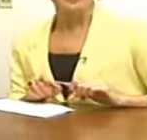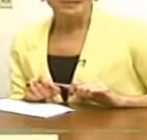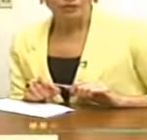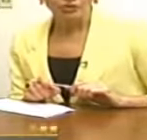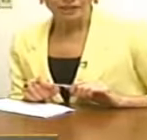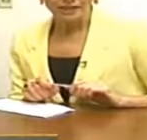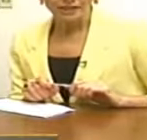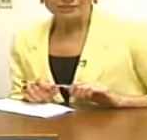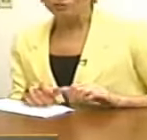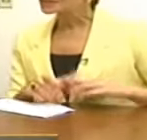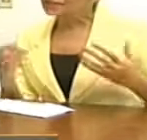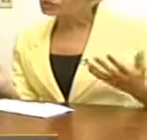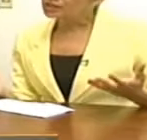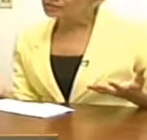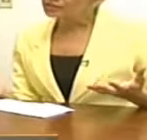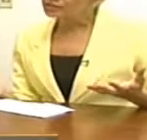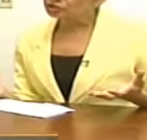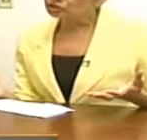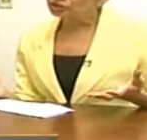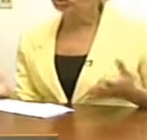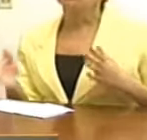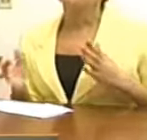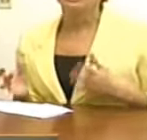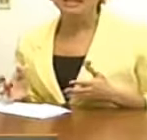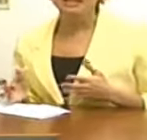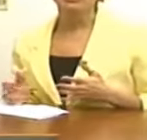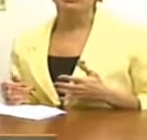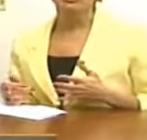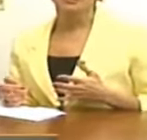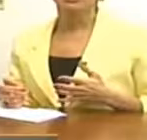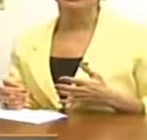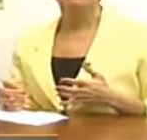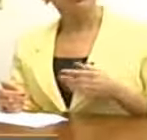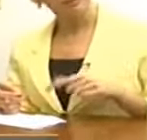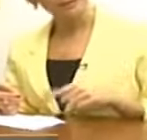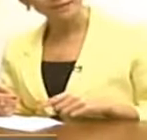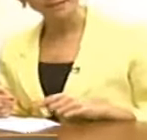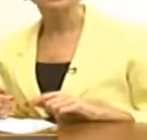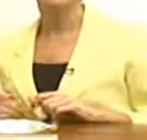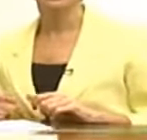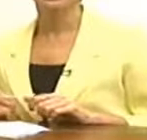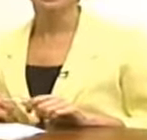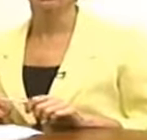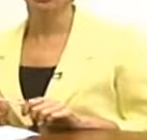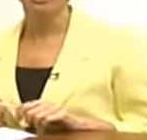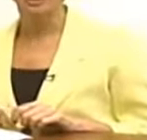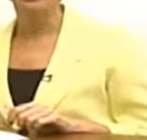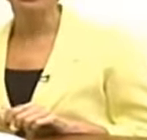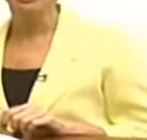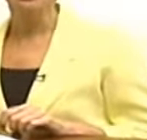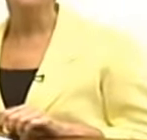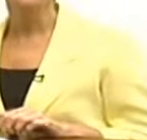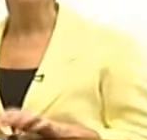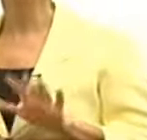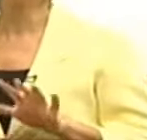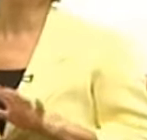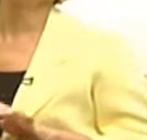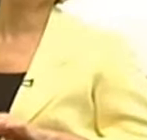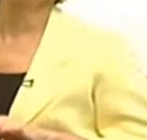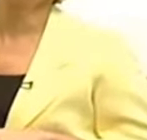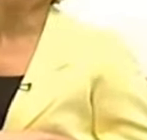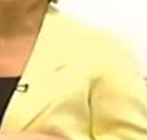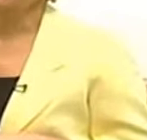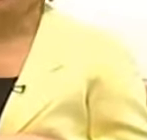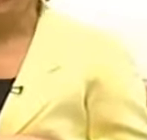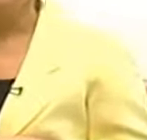O Entrevista Especial está realizando uma série de entrevistas com os líderes dos partidos com representação na Câmara dos Deputados sobre